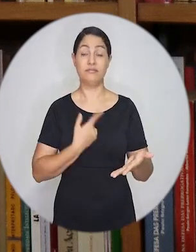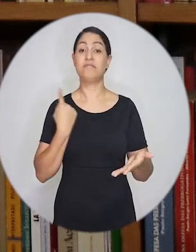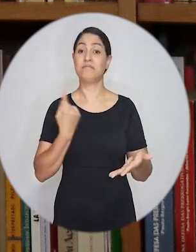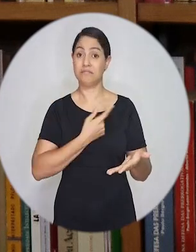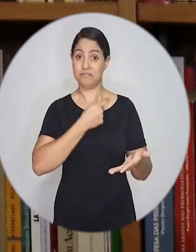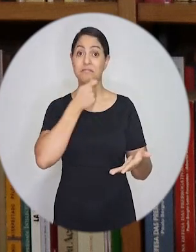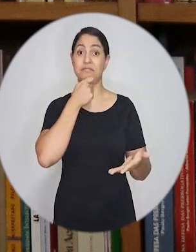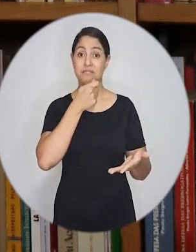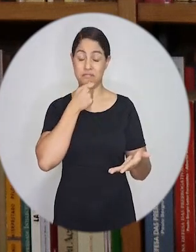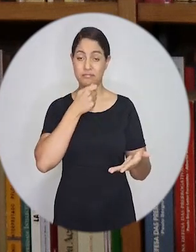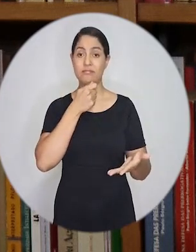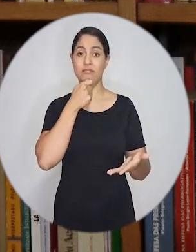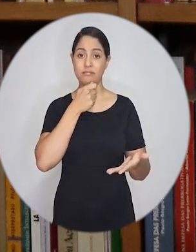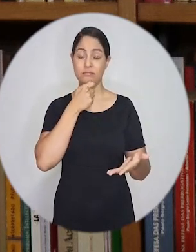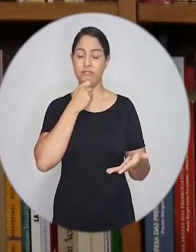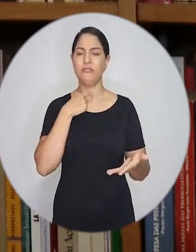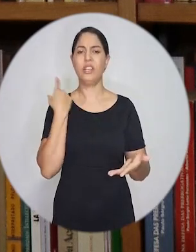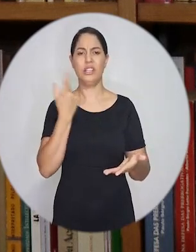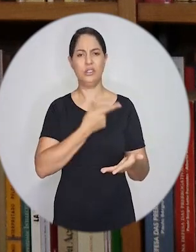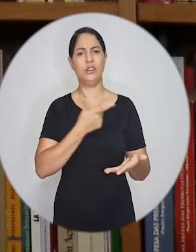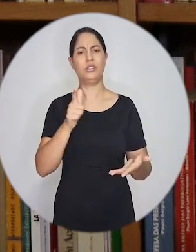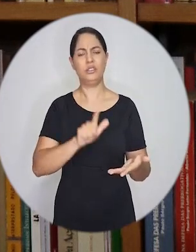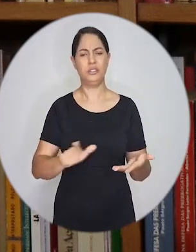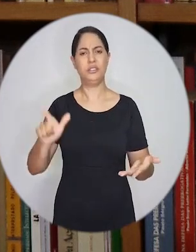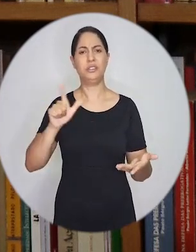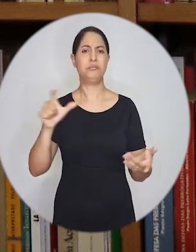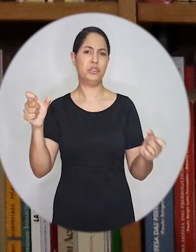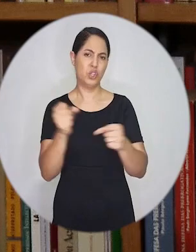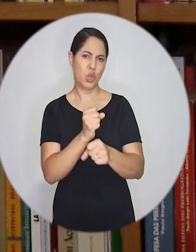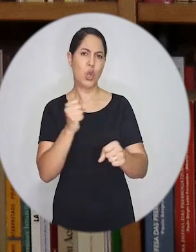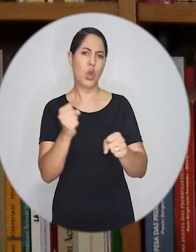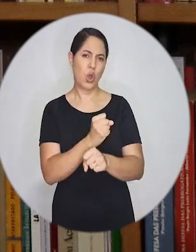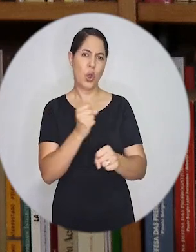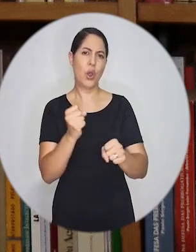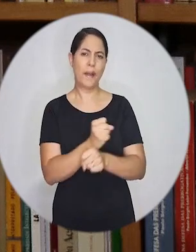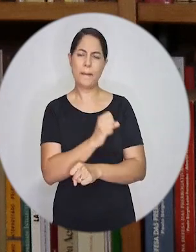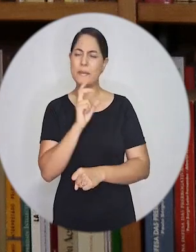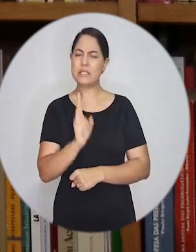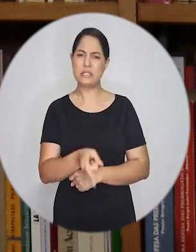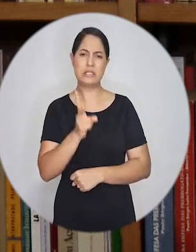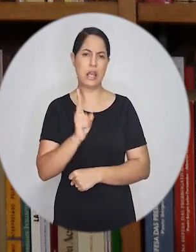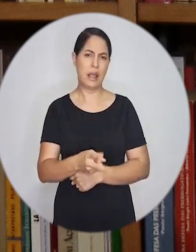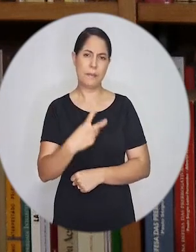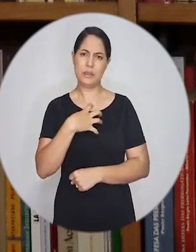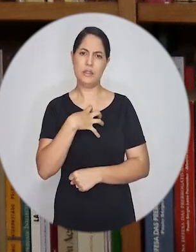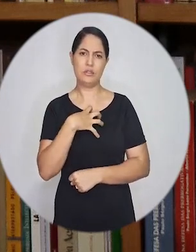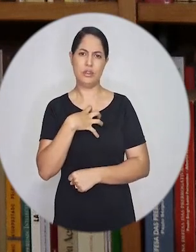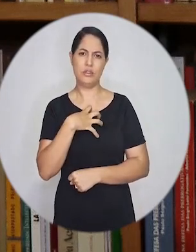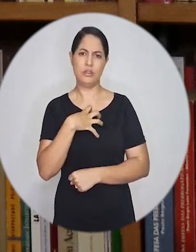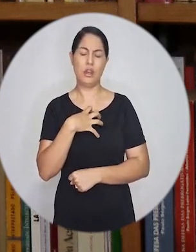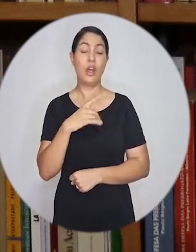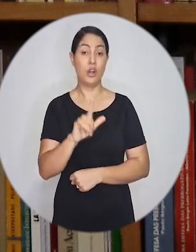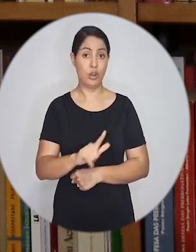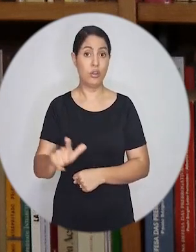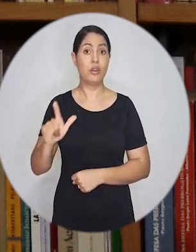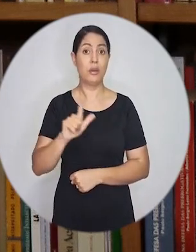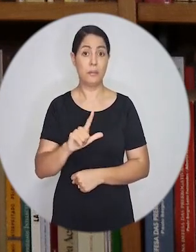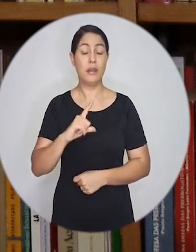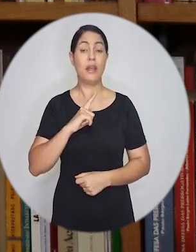hoje ainda sobra espaço para continuar fazendo obras internas, como eu vejo sempre